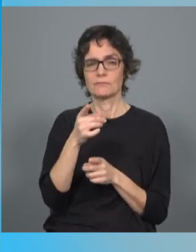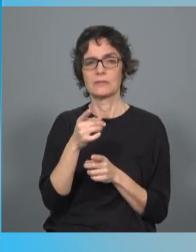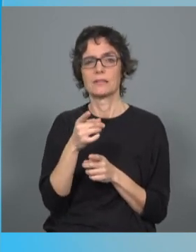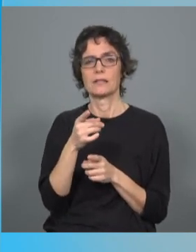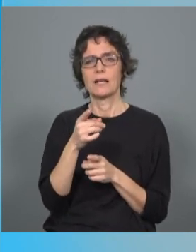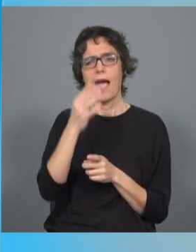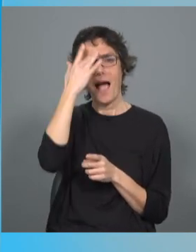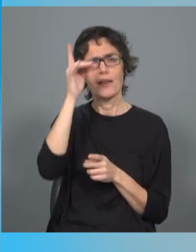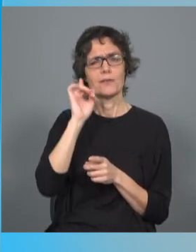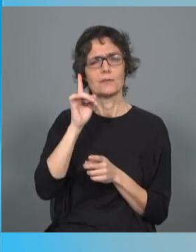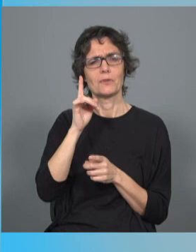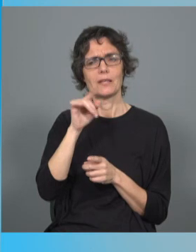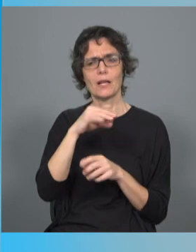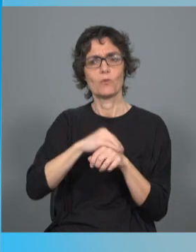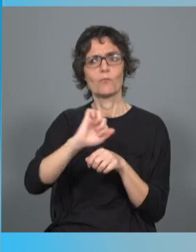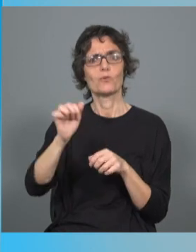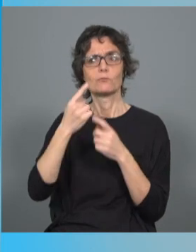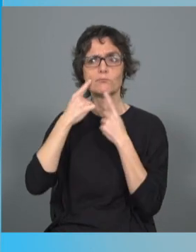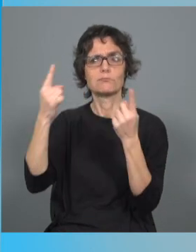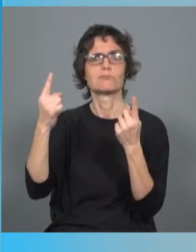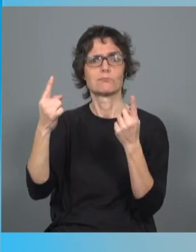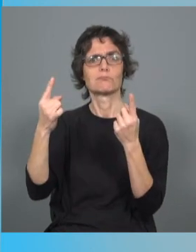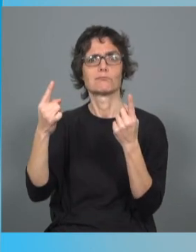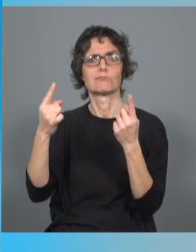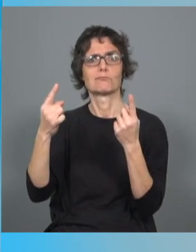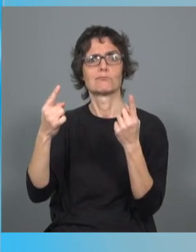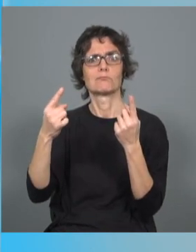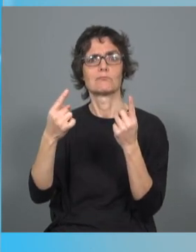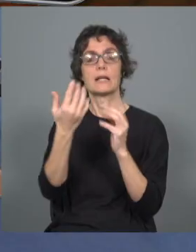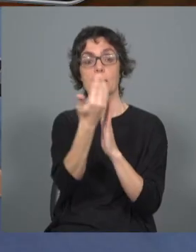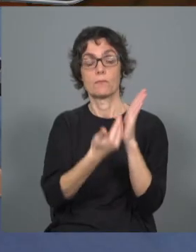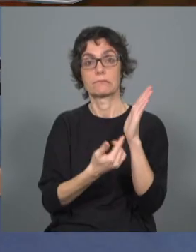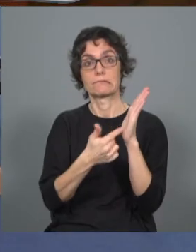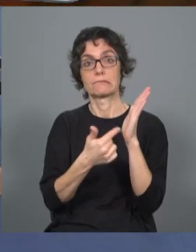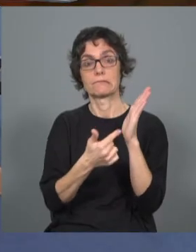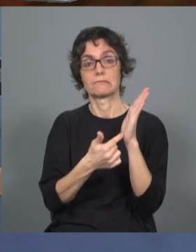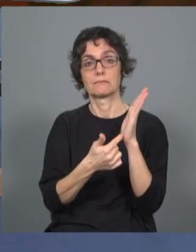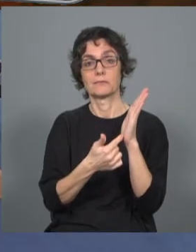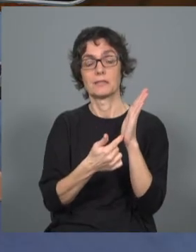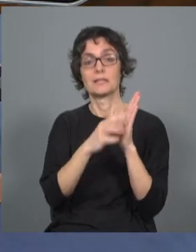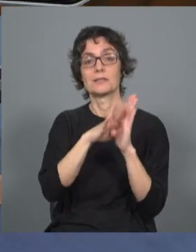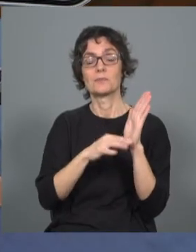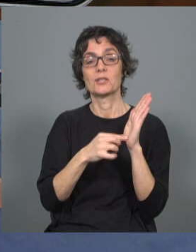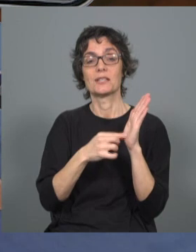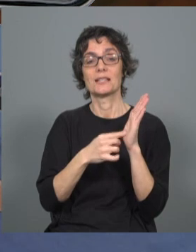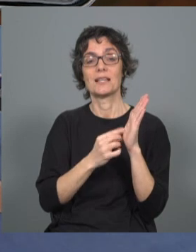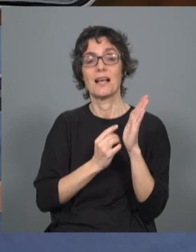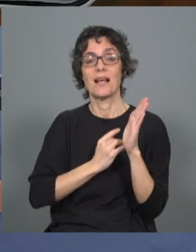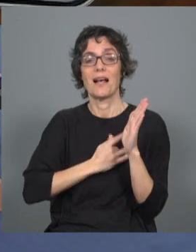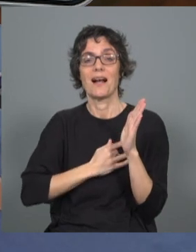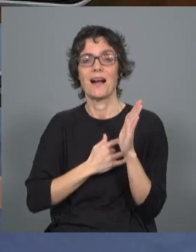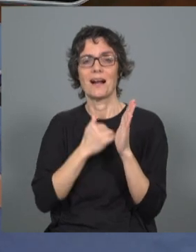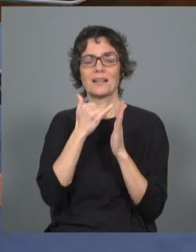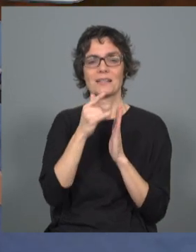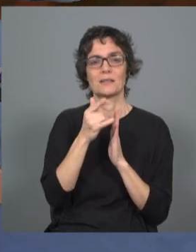passarem e, sobretudo, afirmar a possibilidade de que, de facto, a Amor à Letícia não é um documento cujas letras ficaram lá paradinhas, mas, de facto, são processos